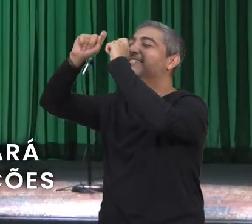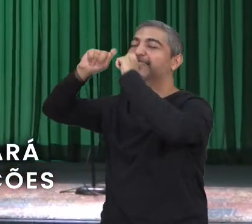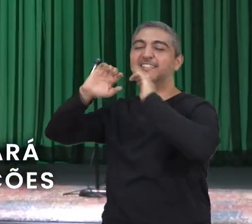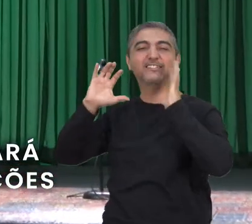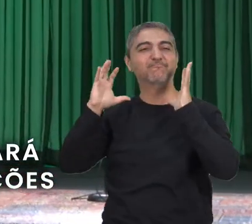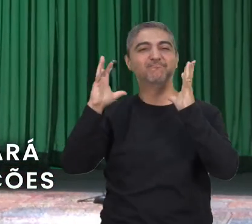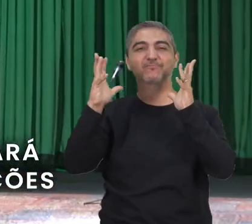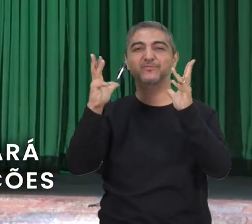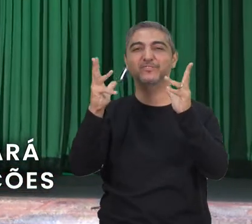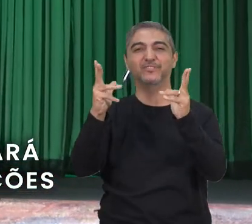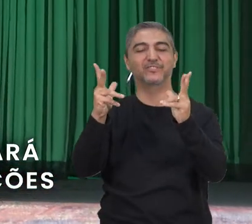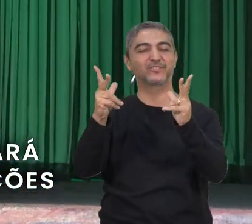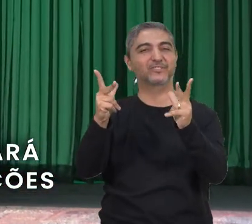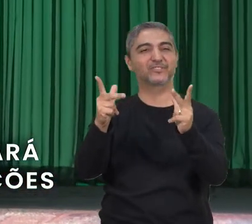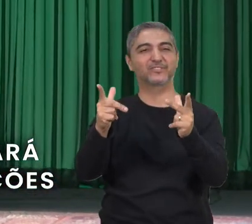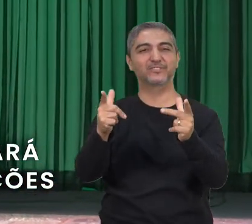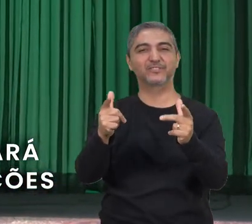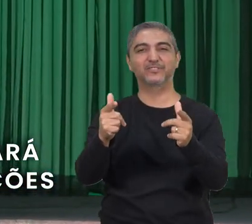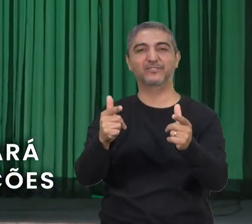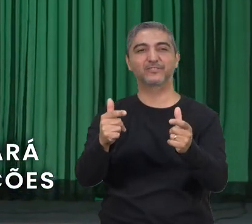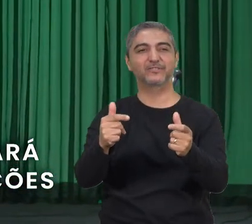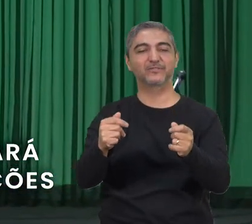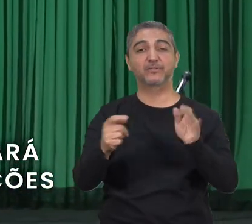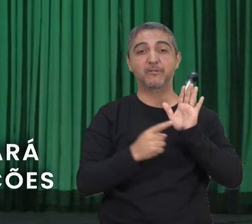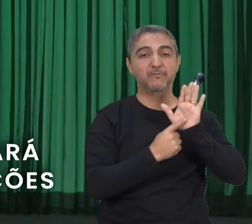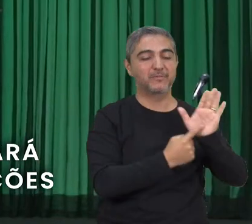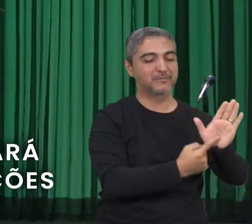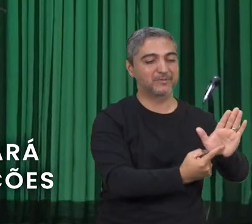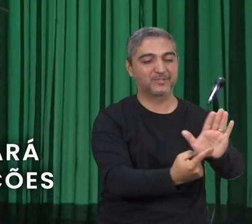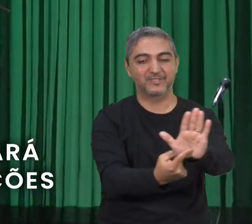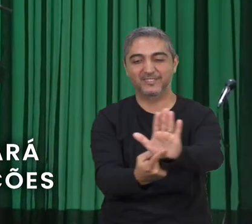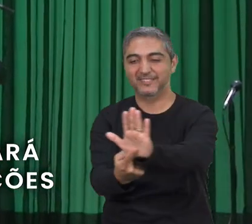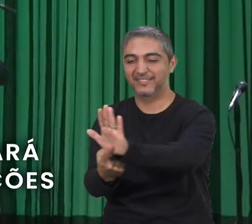levarmos teu amor às nações.